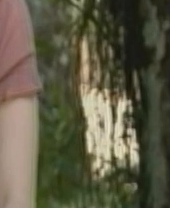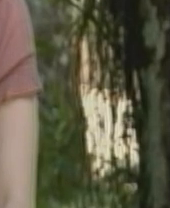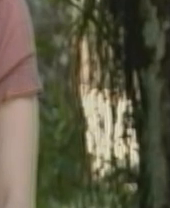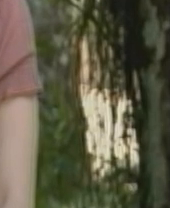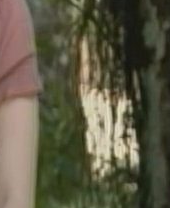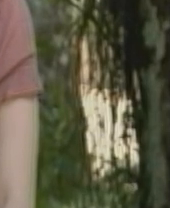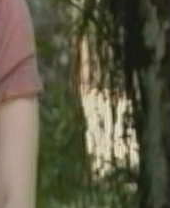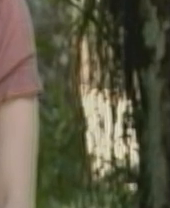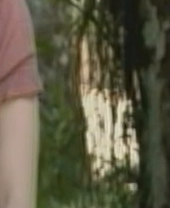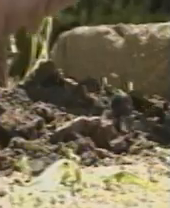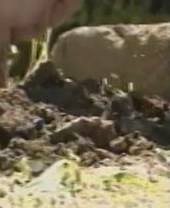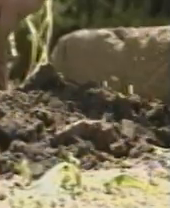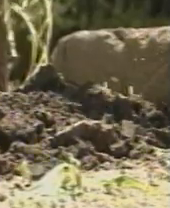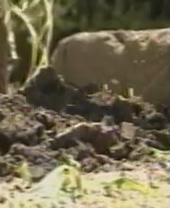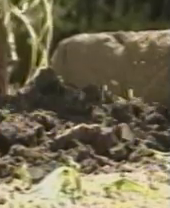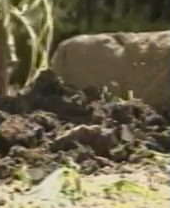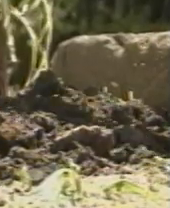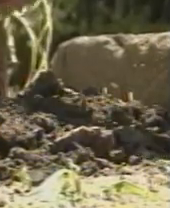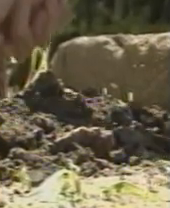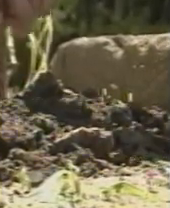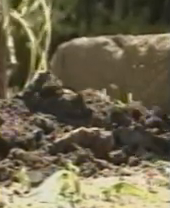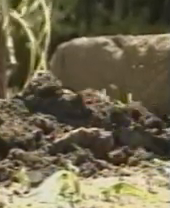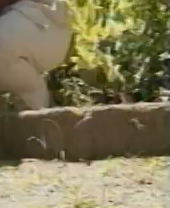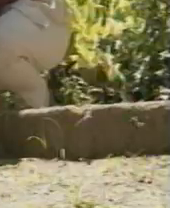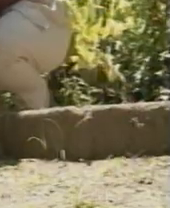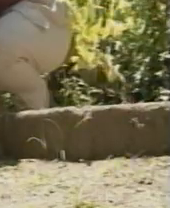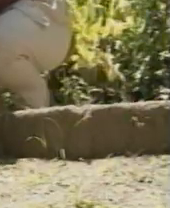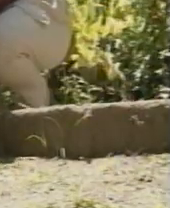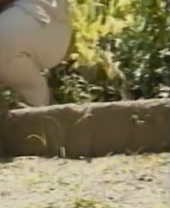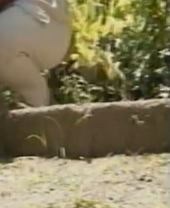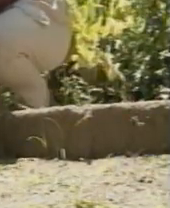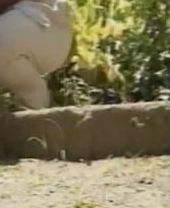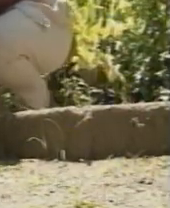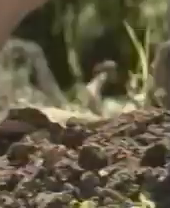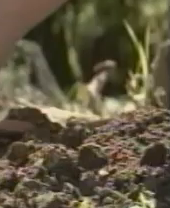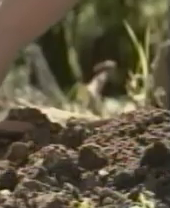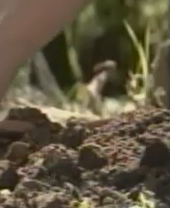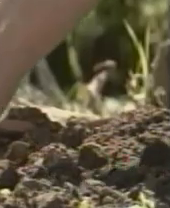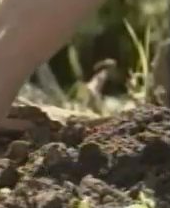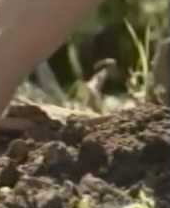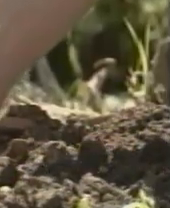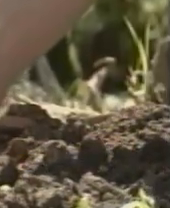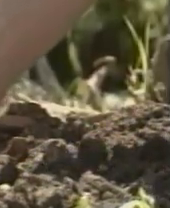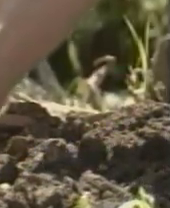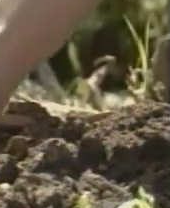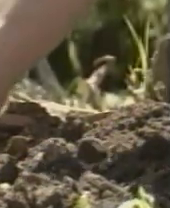resíduos são materiais orgânicos que se decompõem muito mais rápido que o plástico.